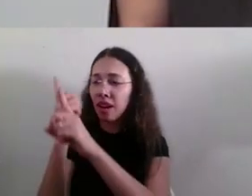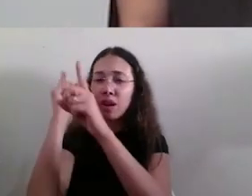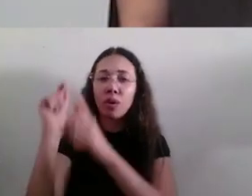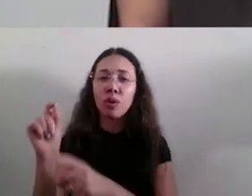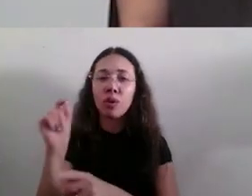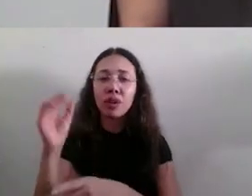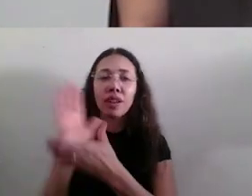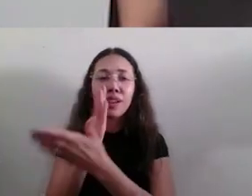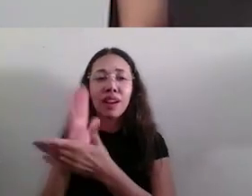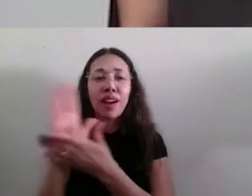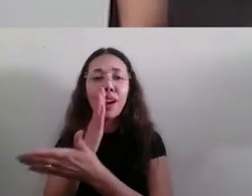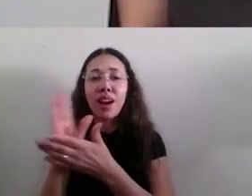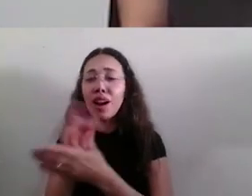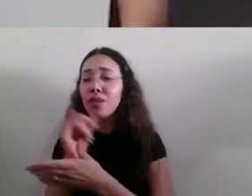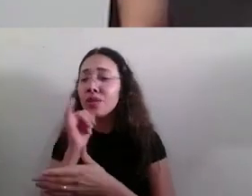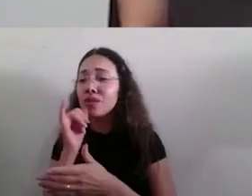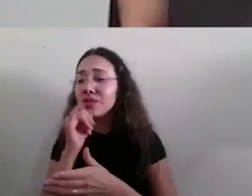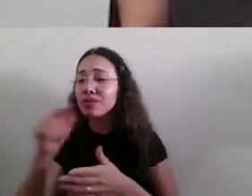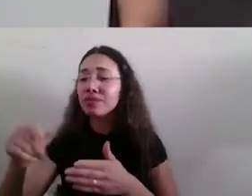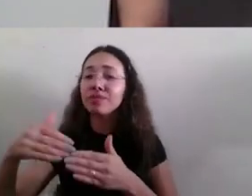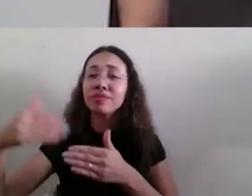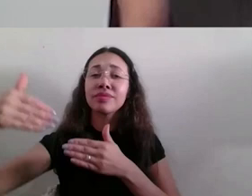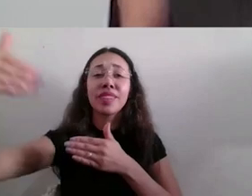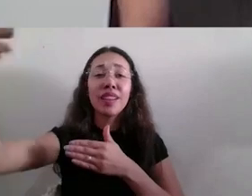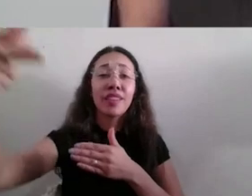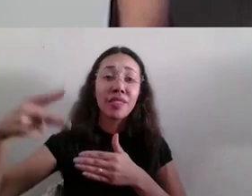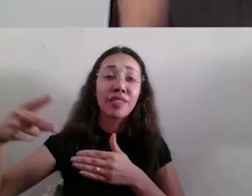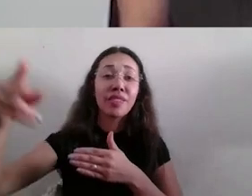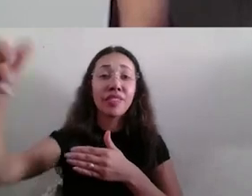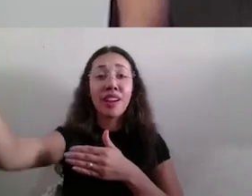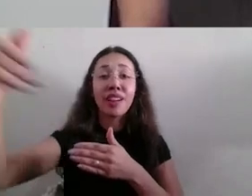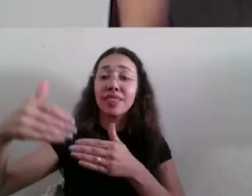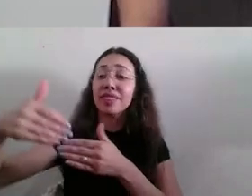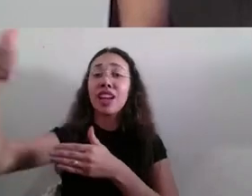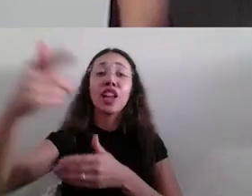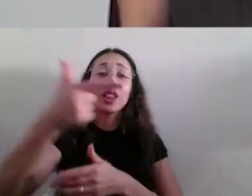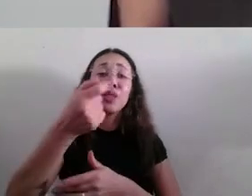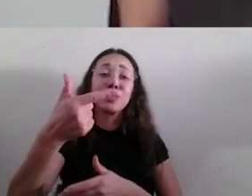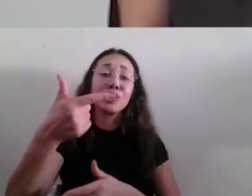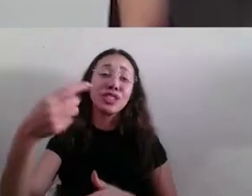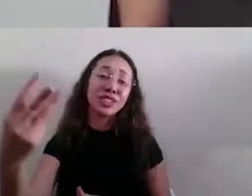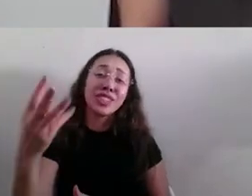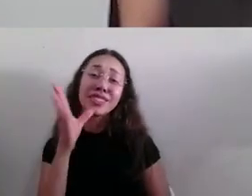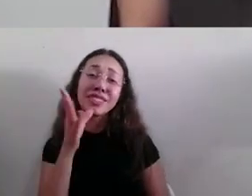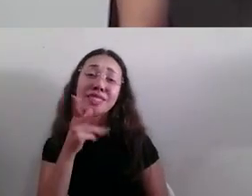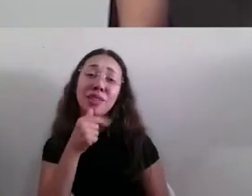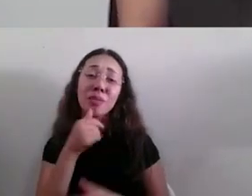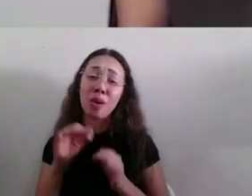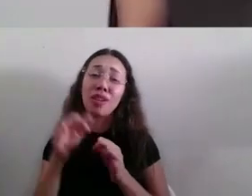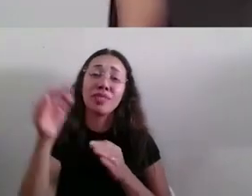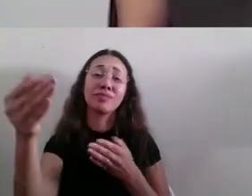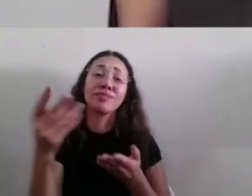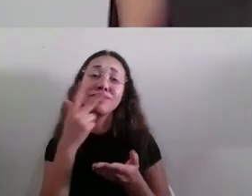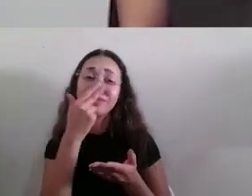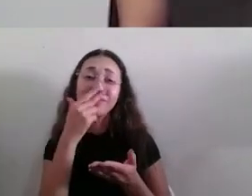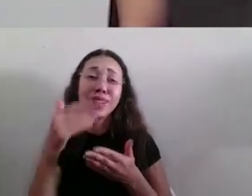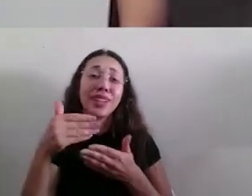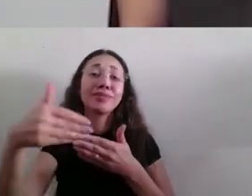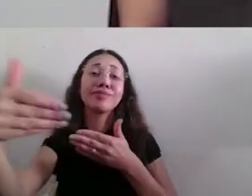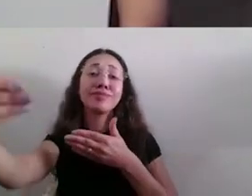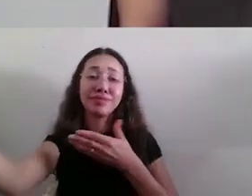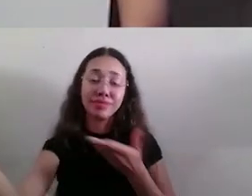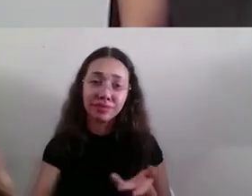pauta lá para o final de 2023, ou seja, uma pauta muito extensa, muito elevada. E constatou-se também um problema muito grande a benefício